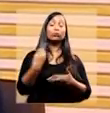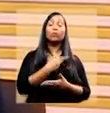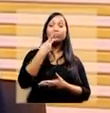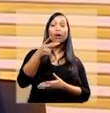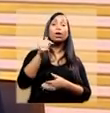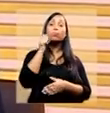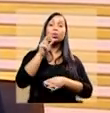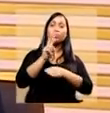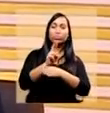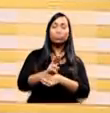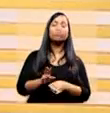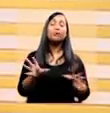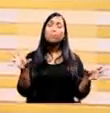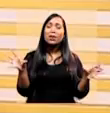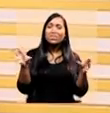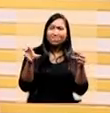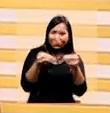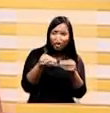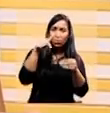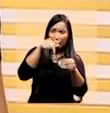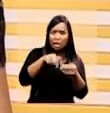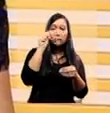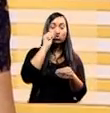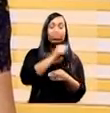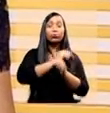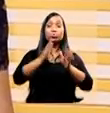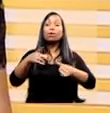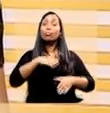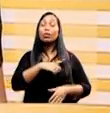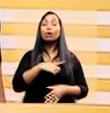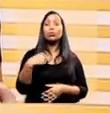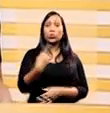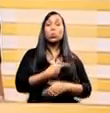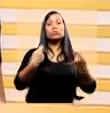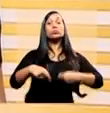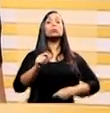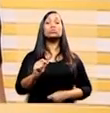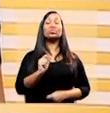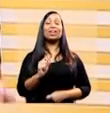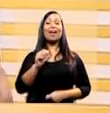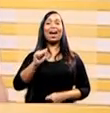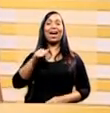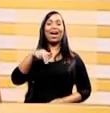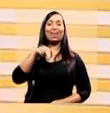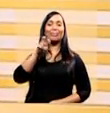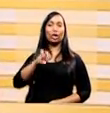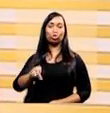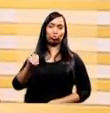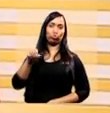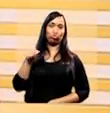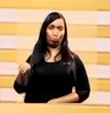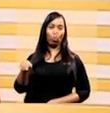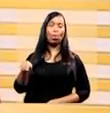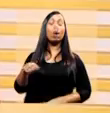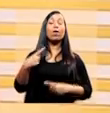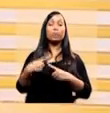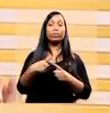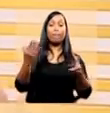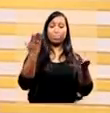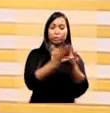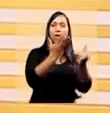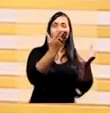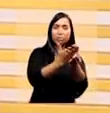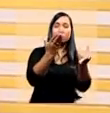a gente fala em proteção à mulher? Para fechar esses serviços que Rio Preto já tem, nós precisamos do anexo para fazer com